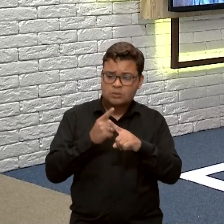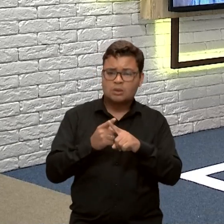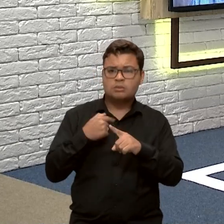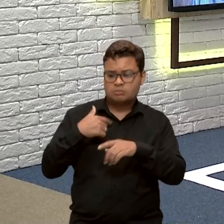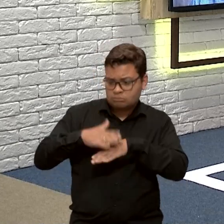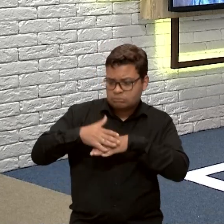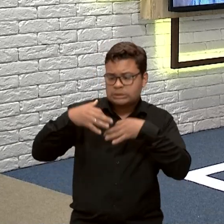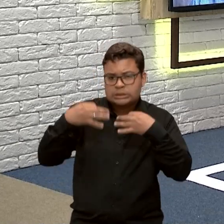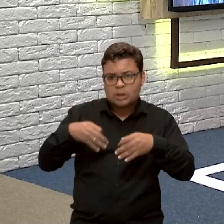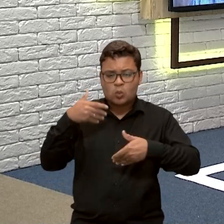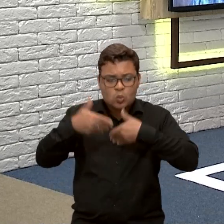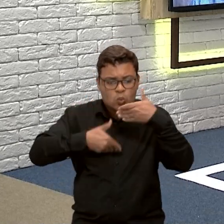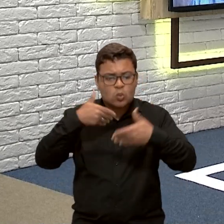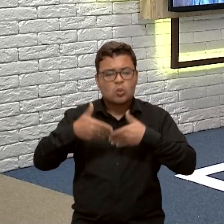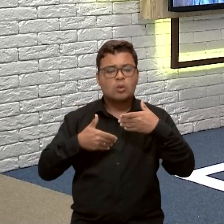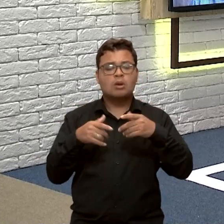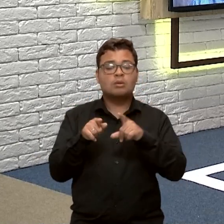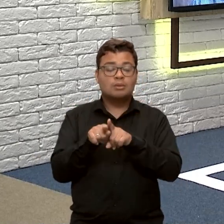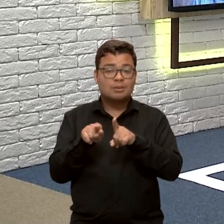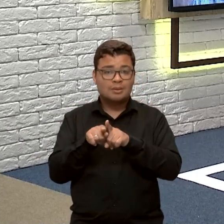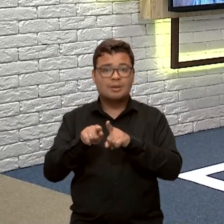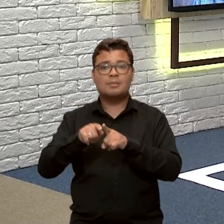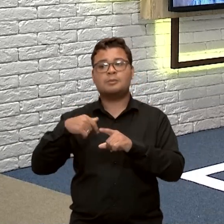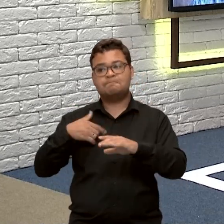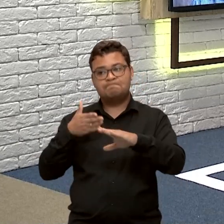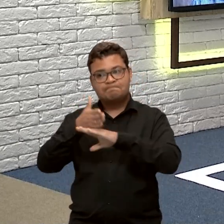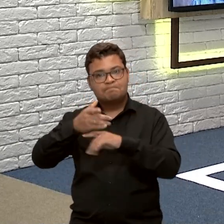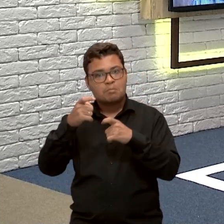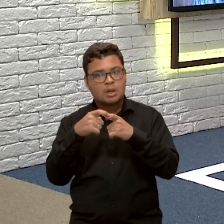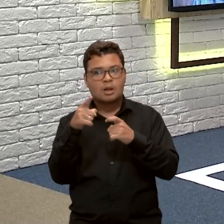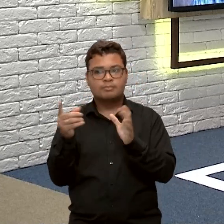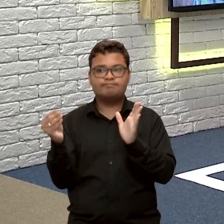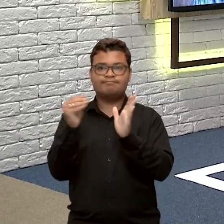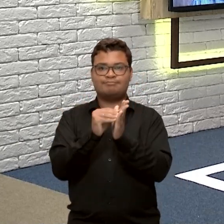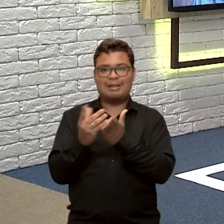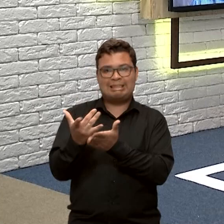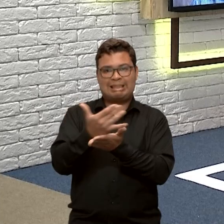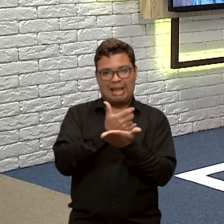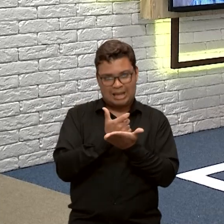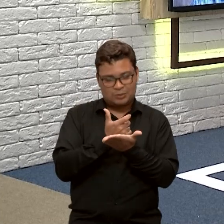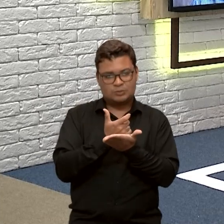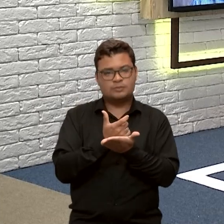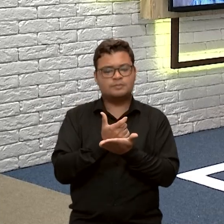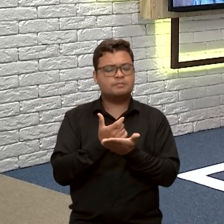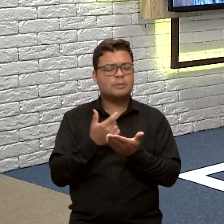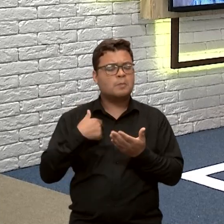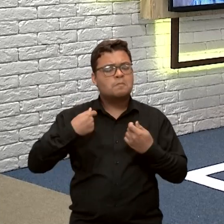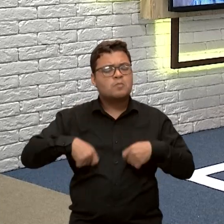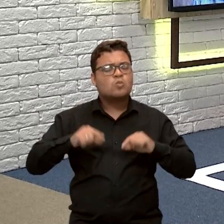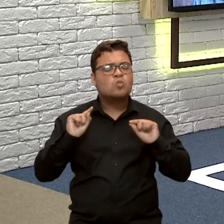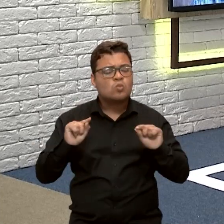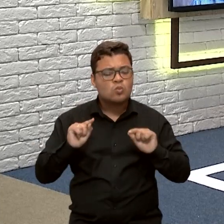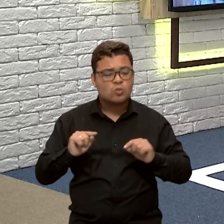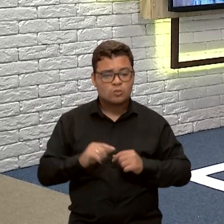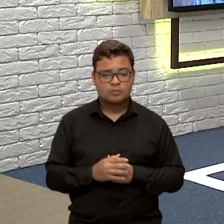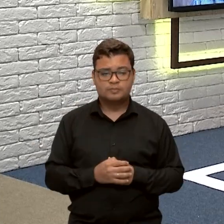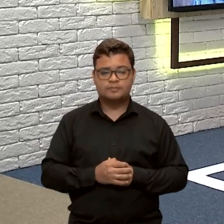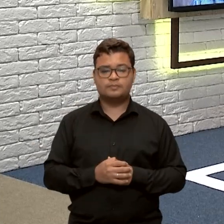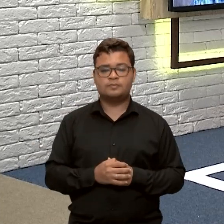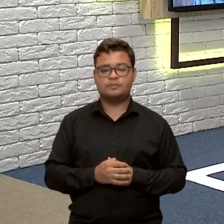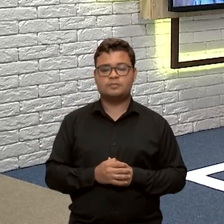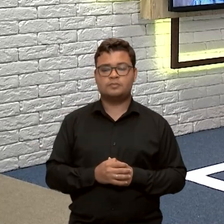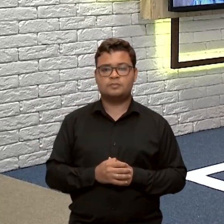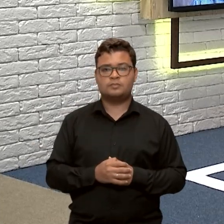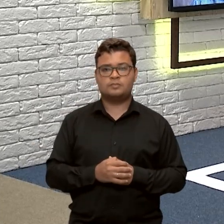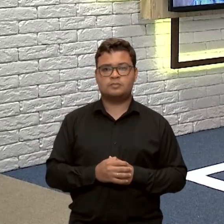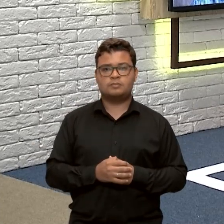O que fazer se você tiver suspeita de uma das duas, né? Quais ações devem ser feitas para que você